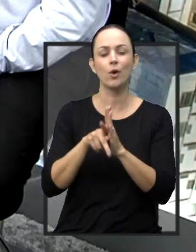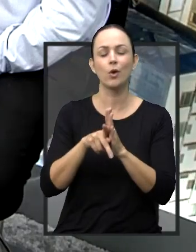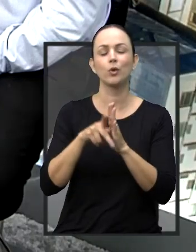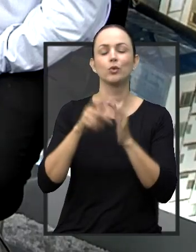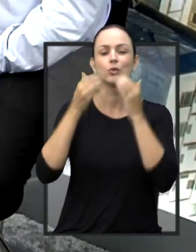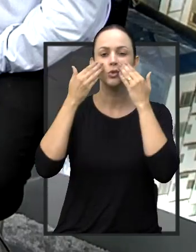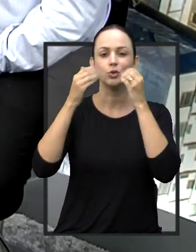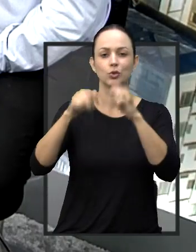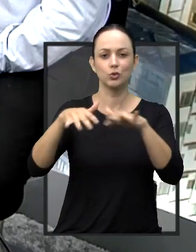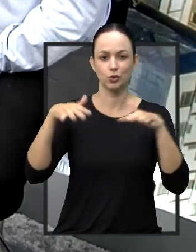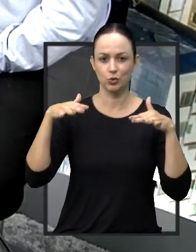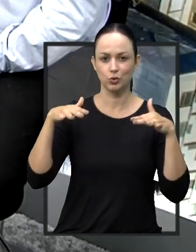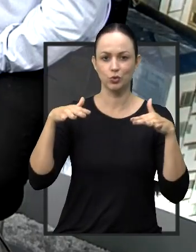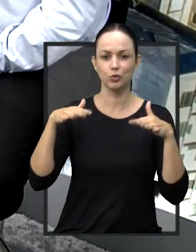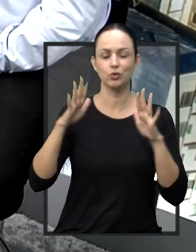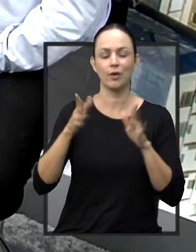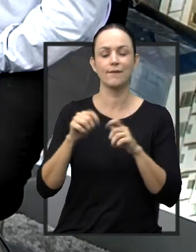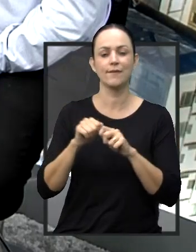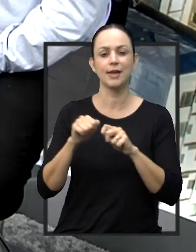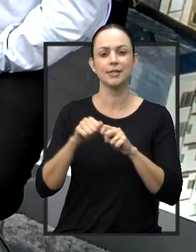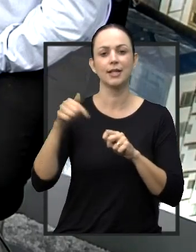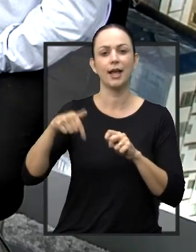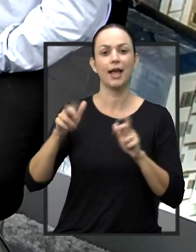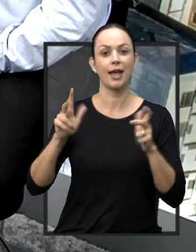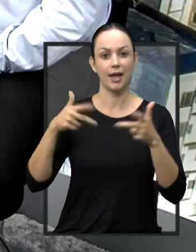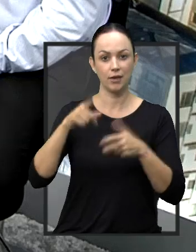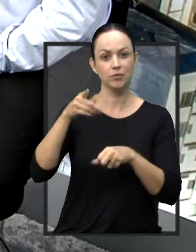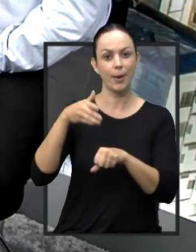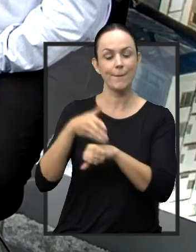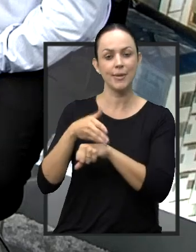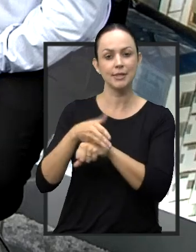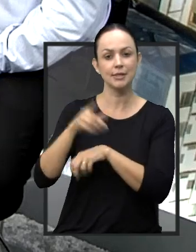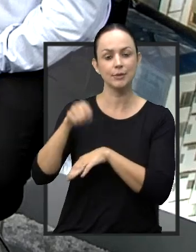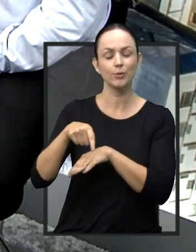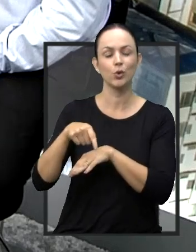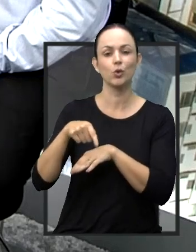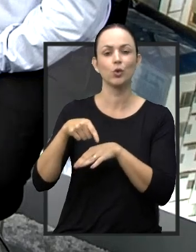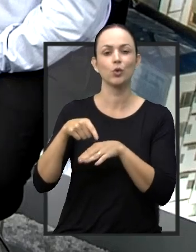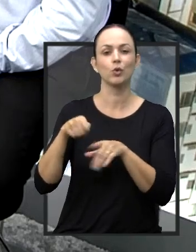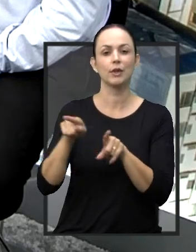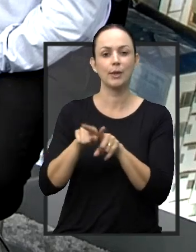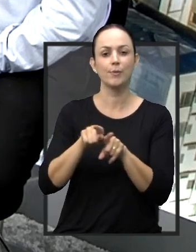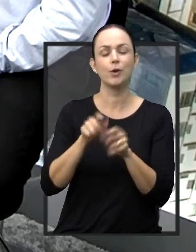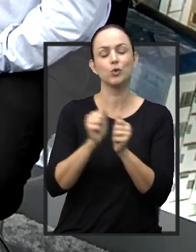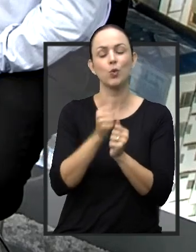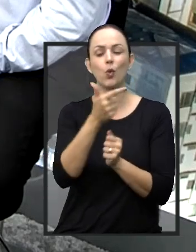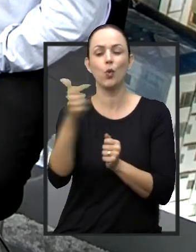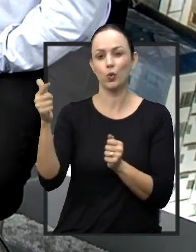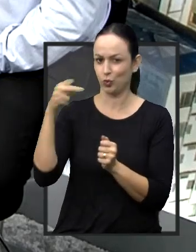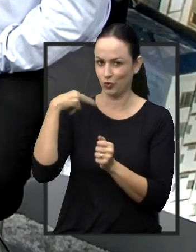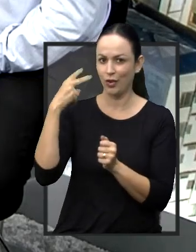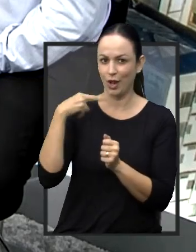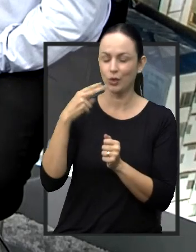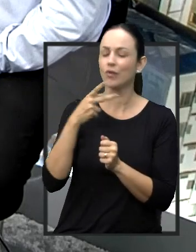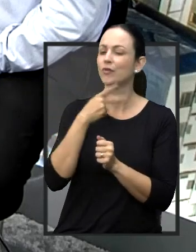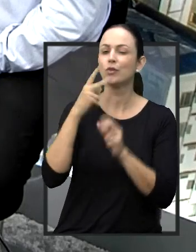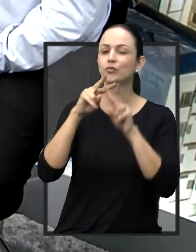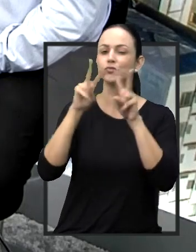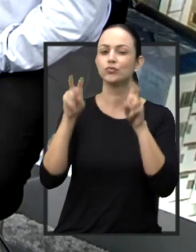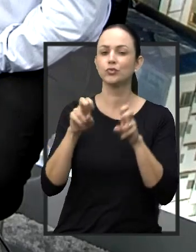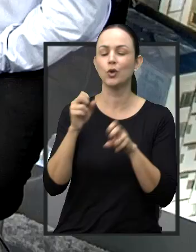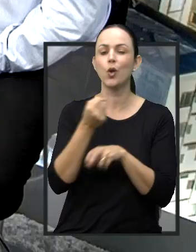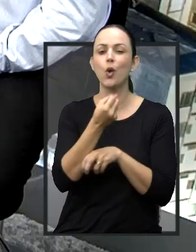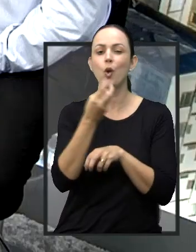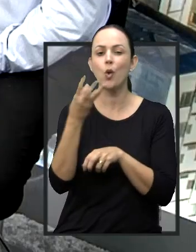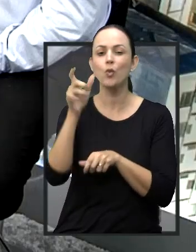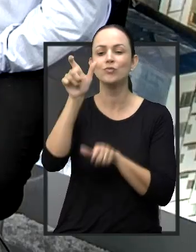pública realizada aqui na casa. O senhor participou dessa audiência, assim como outros vereadores, que dispõe sobre o número de